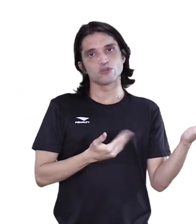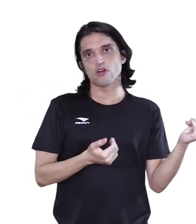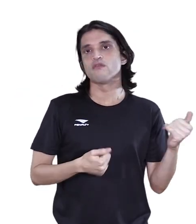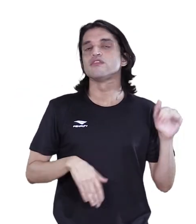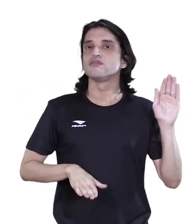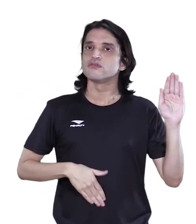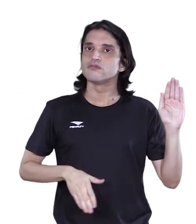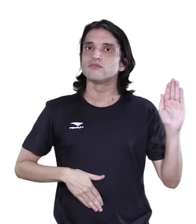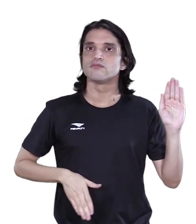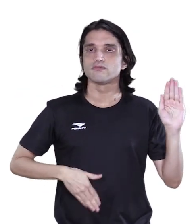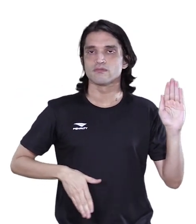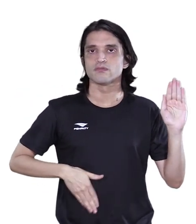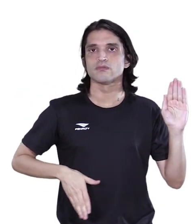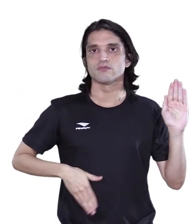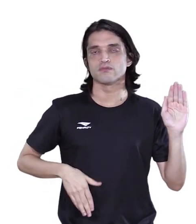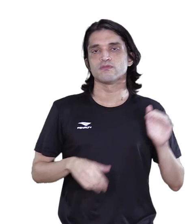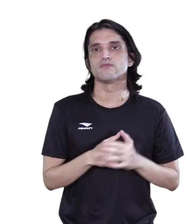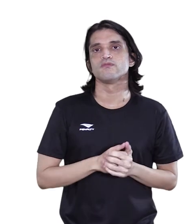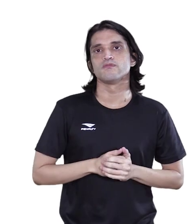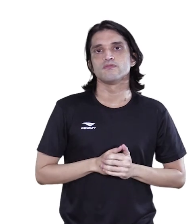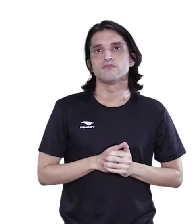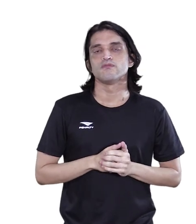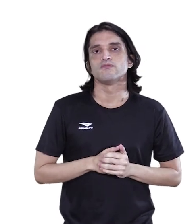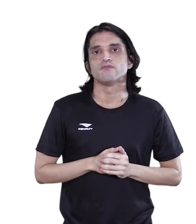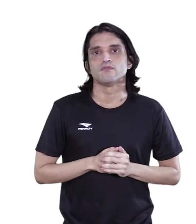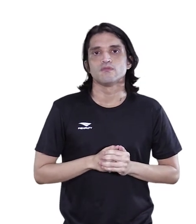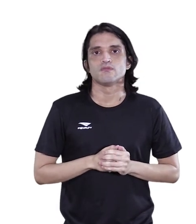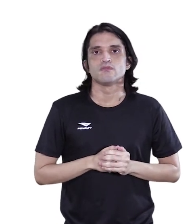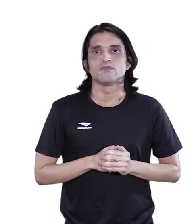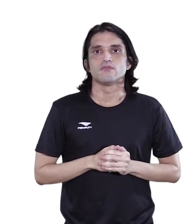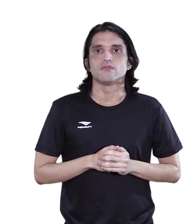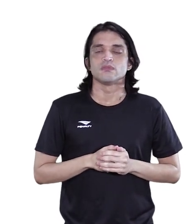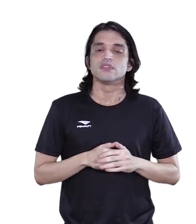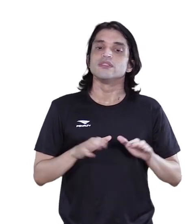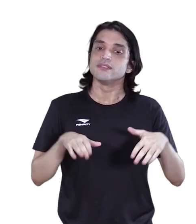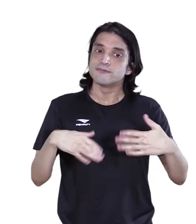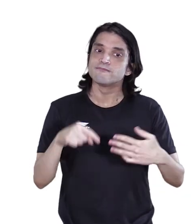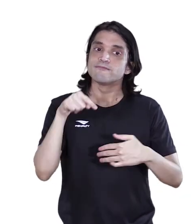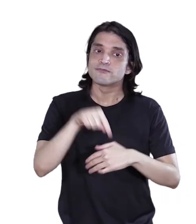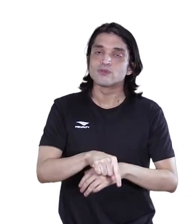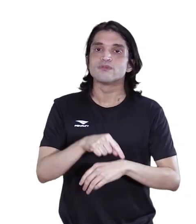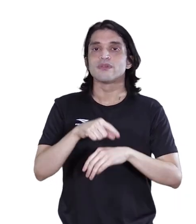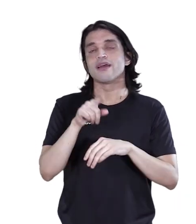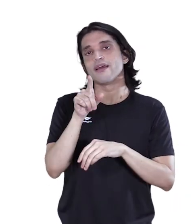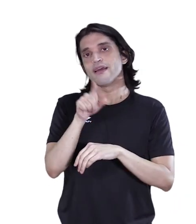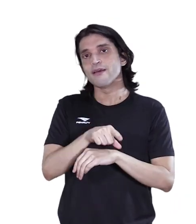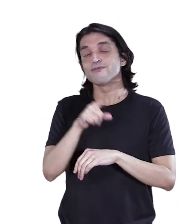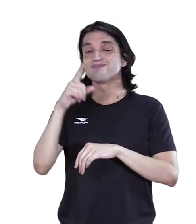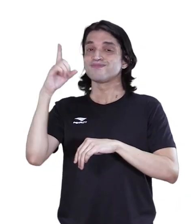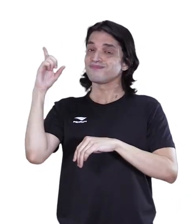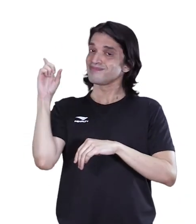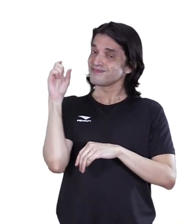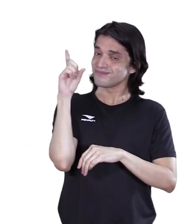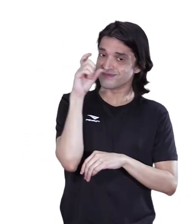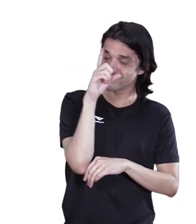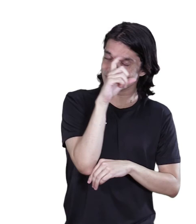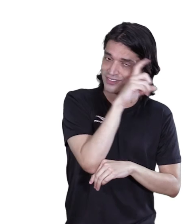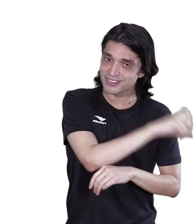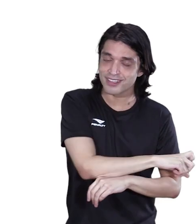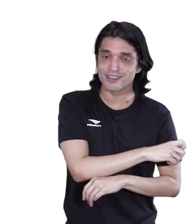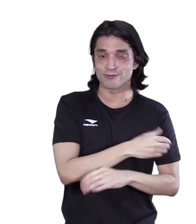uma consequência necessária das dificuldades que os jovens encontram de ingressar no mercado de trabalho.